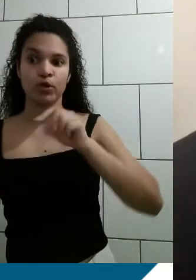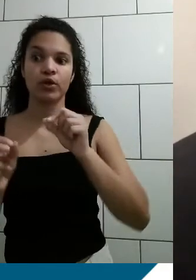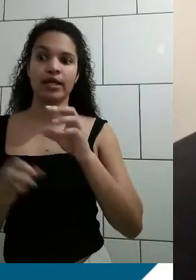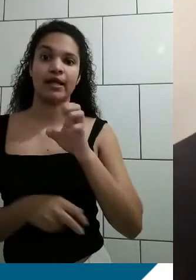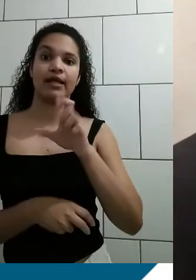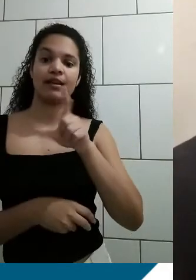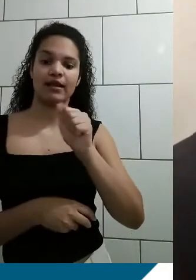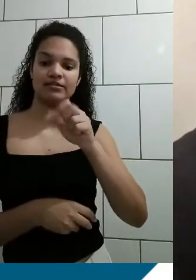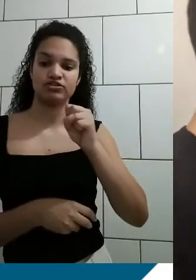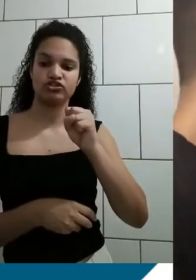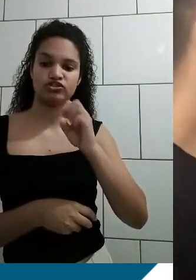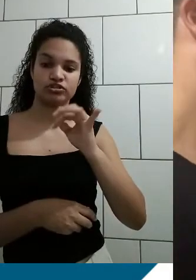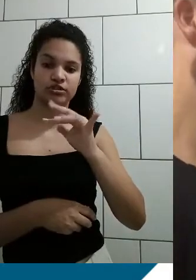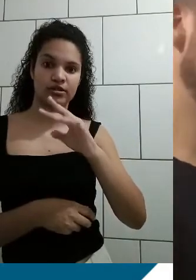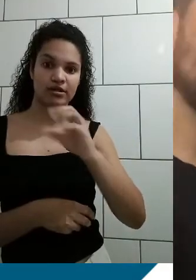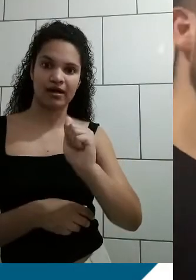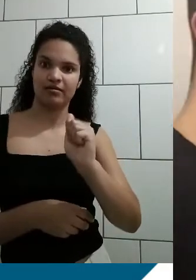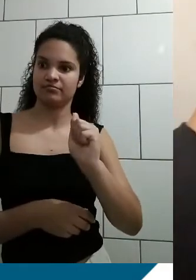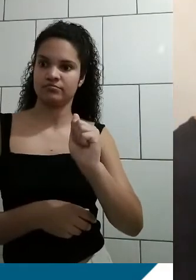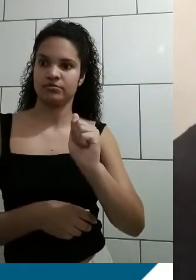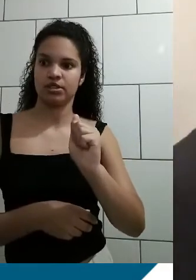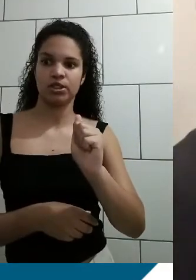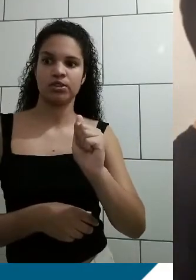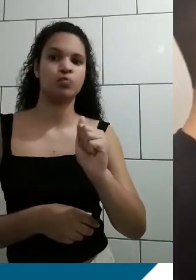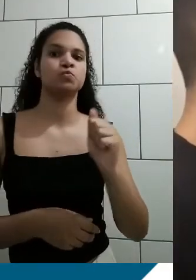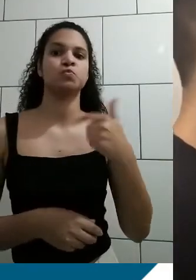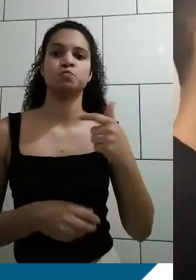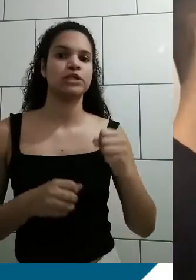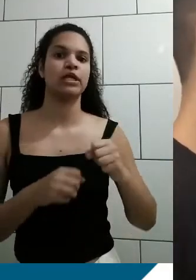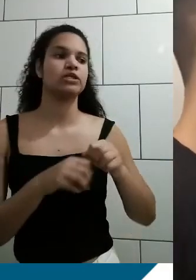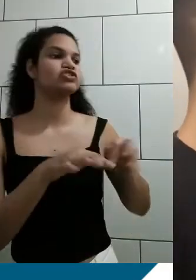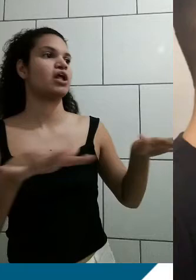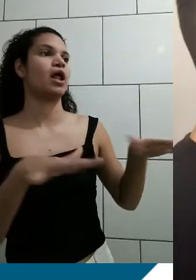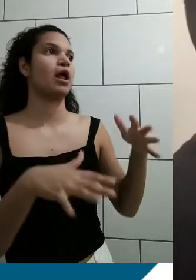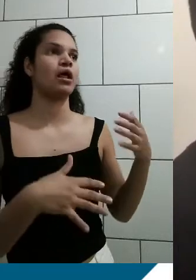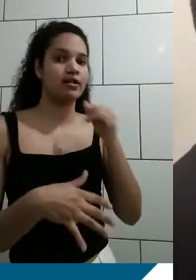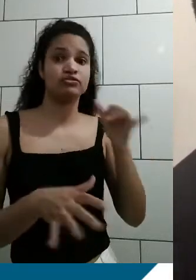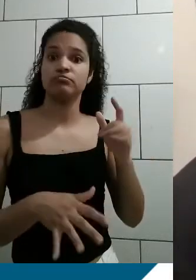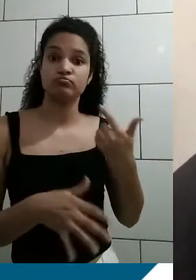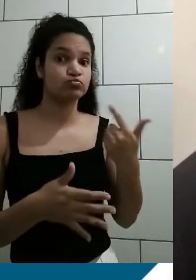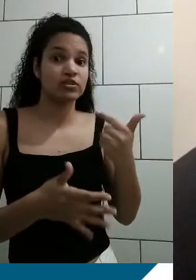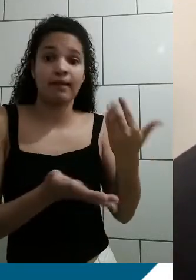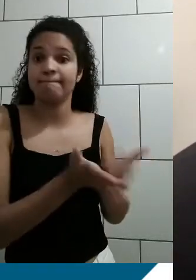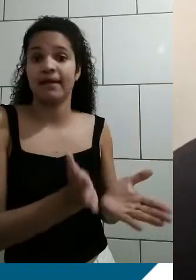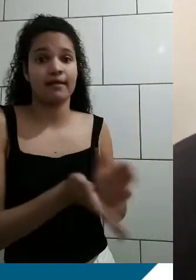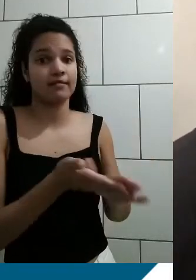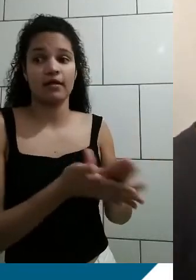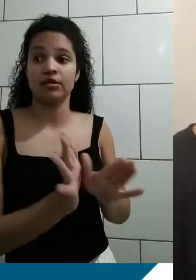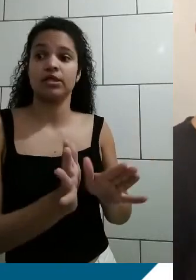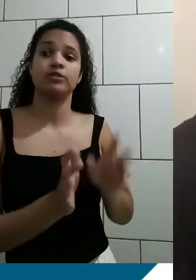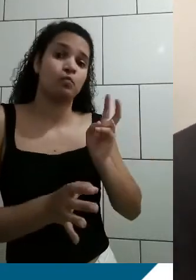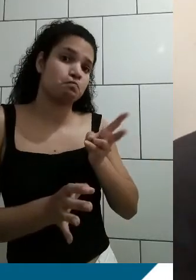de energia, não tem perda, e a energia é convertida integralmente. Então a gente tem que a energia mecânica antes é igual à energia